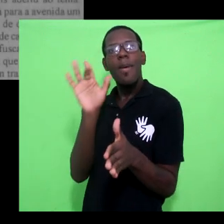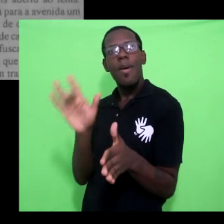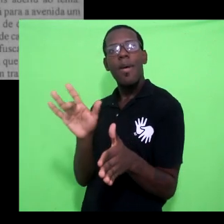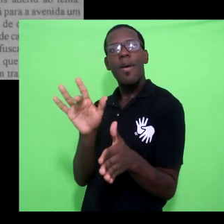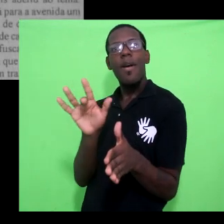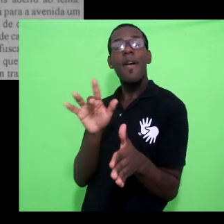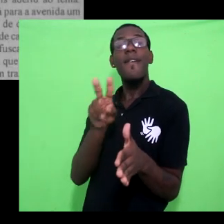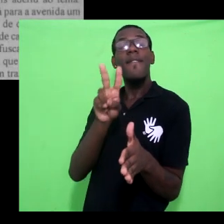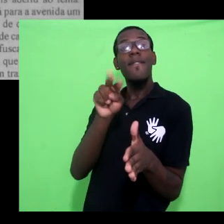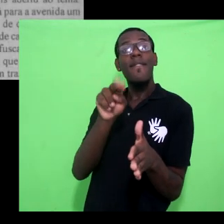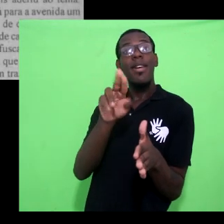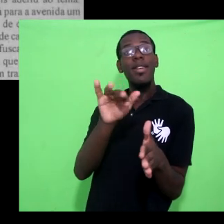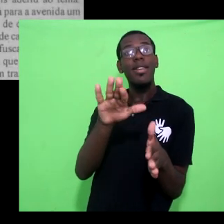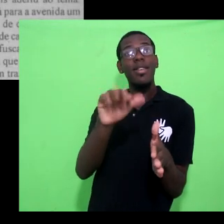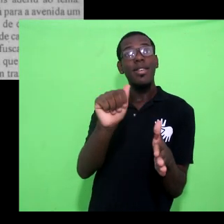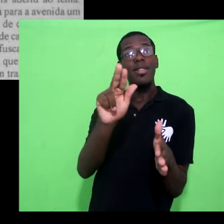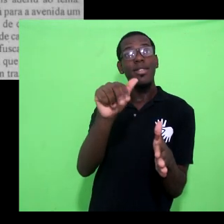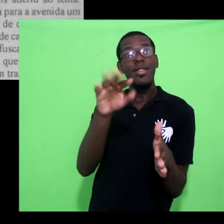Estrela,